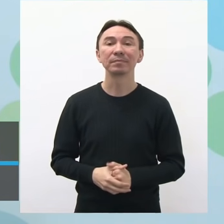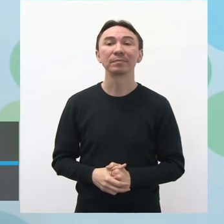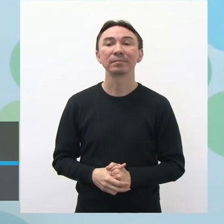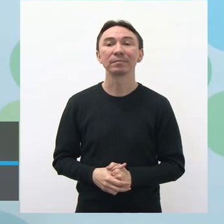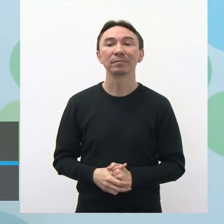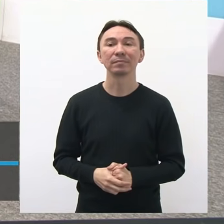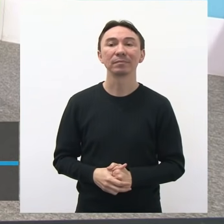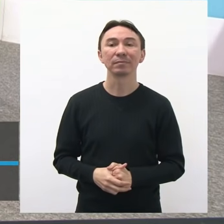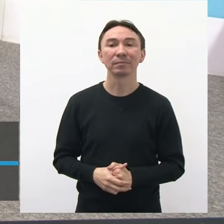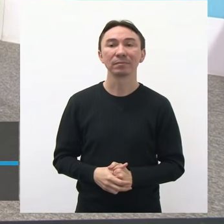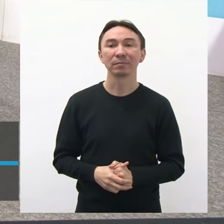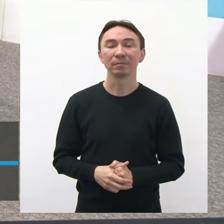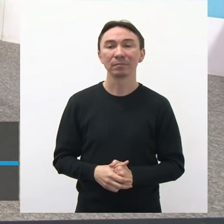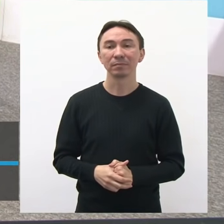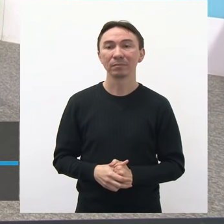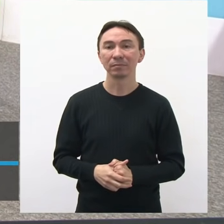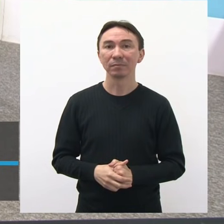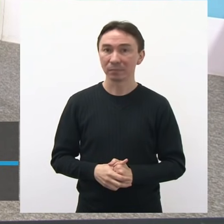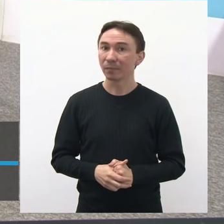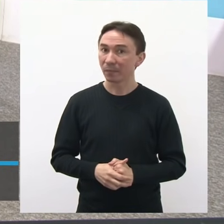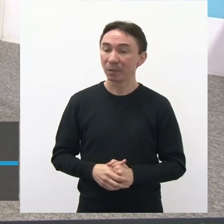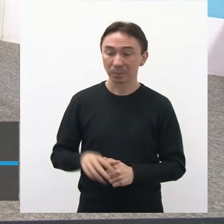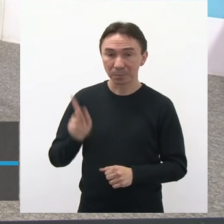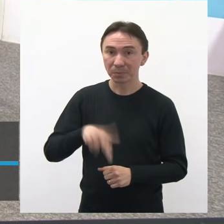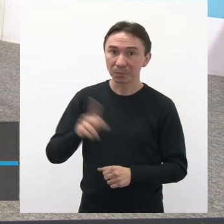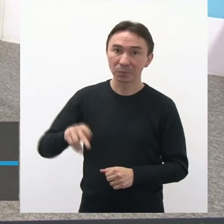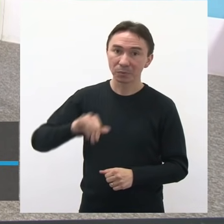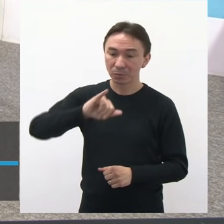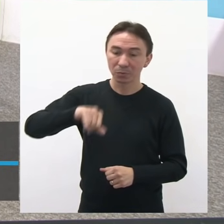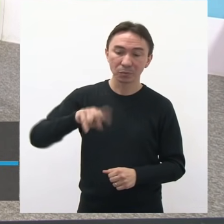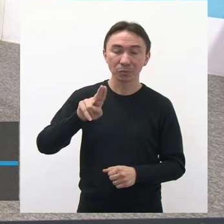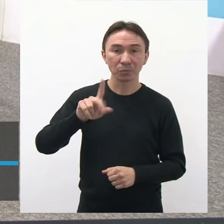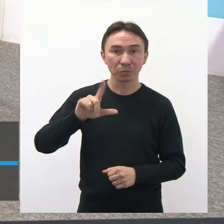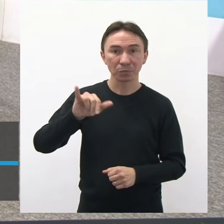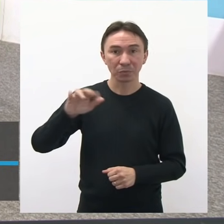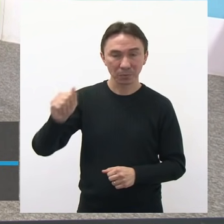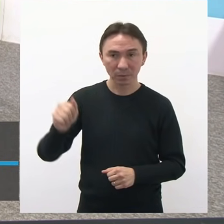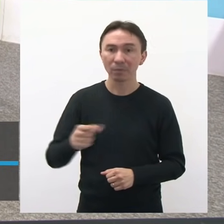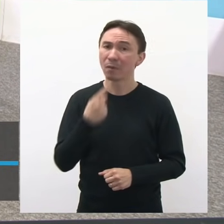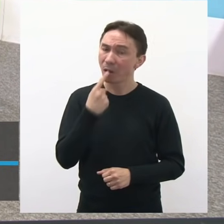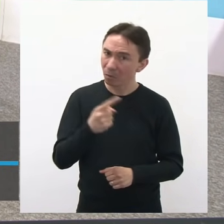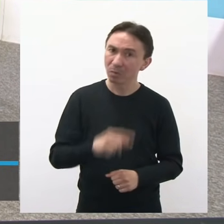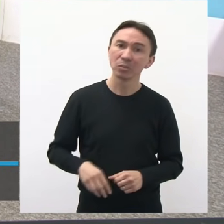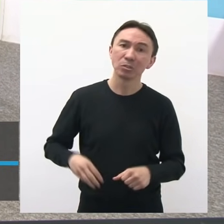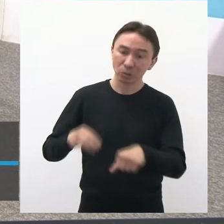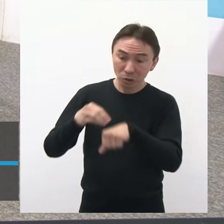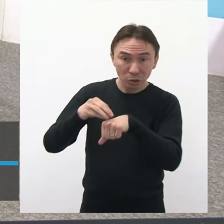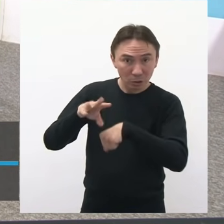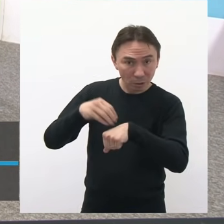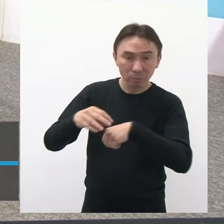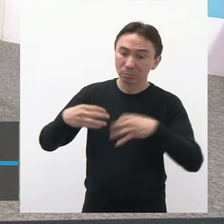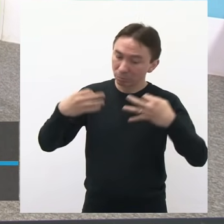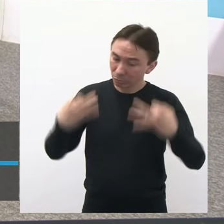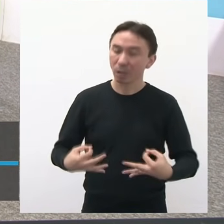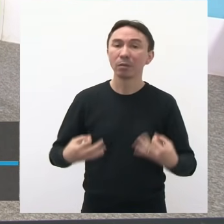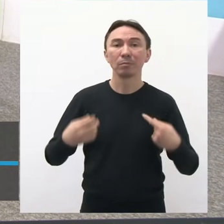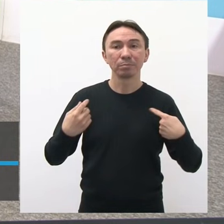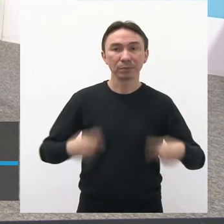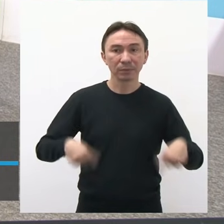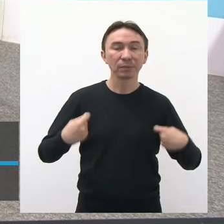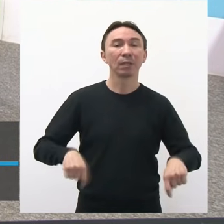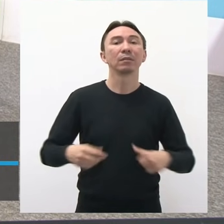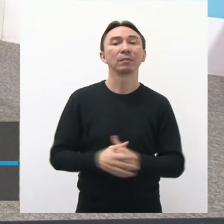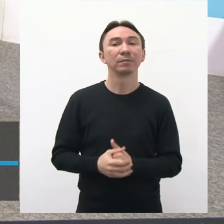O pessoal está dizendo... Ó, a professora Júlia disse assim, para o avião sair correto, a gente tem que ter as dicas corretas. Isso é isso que a gente está discutindo